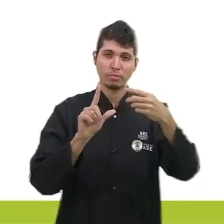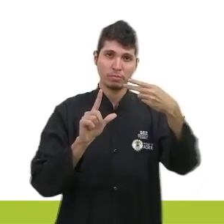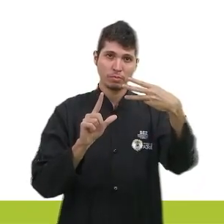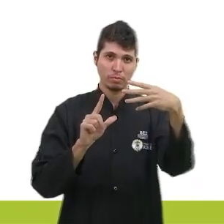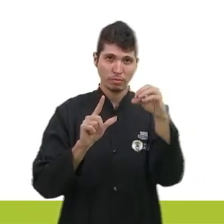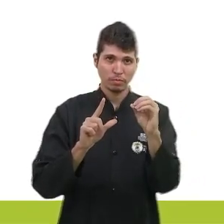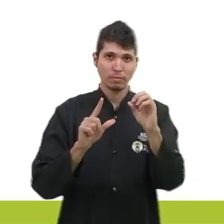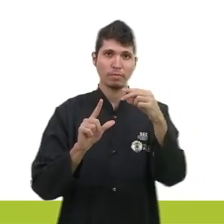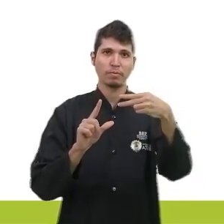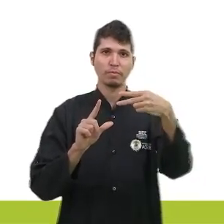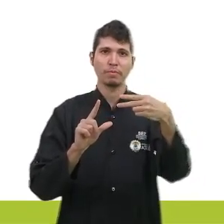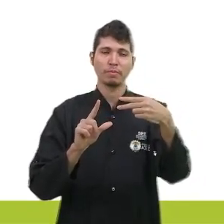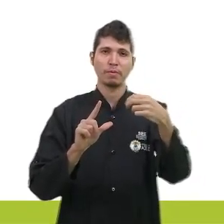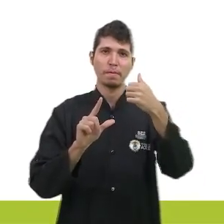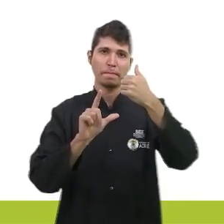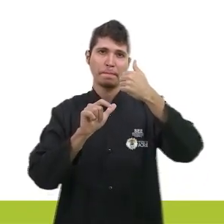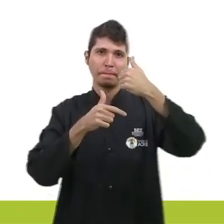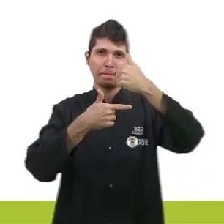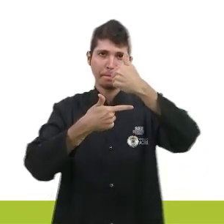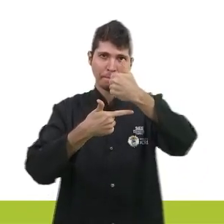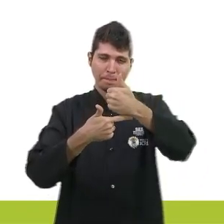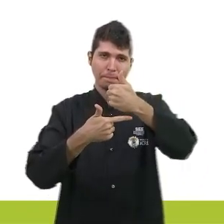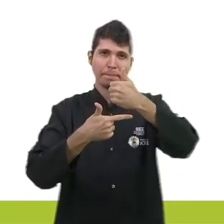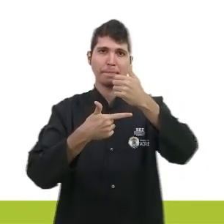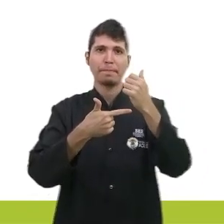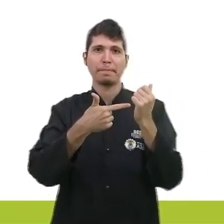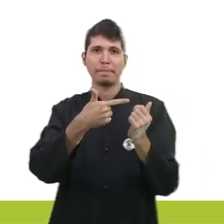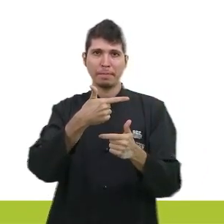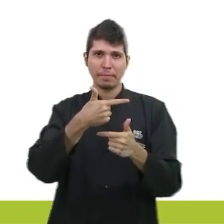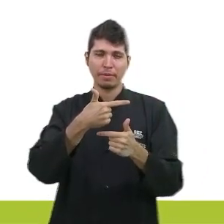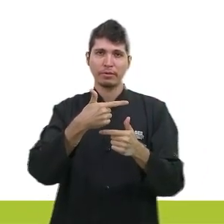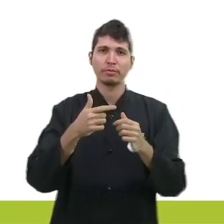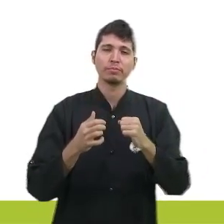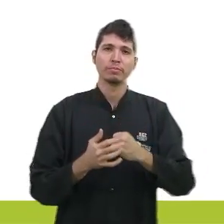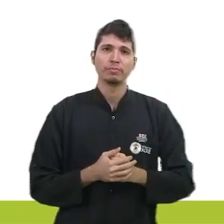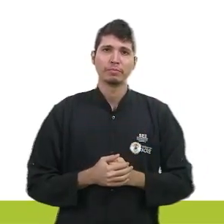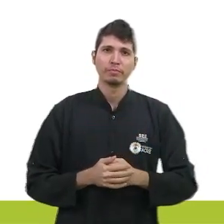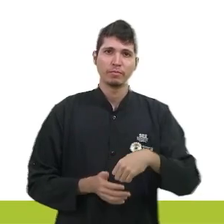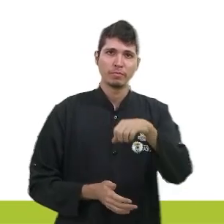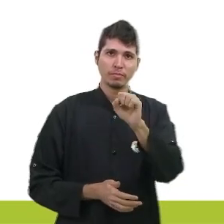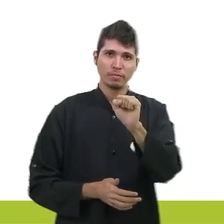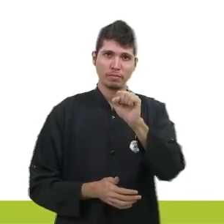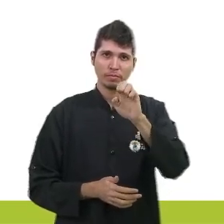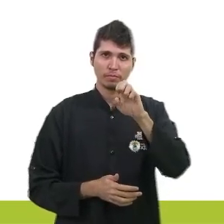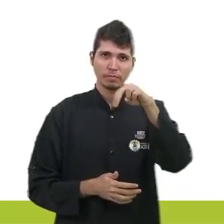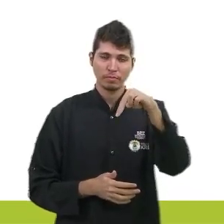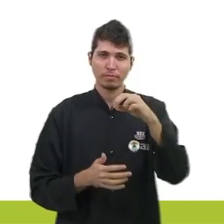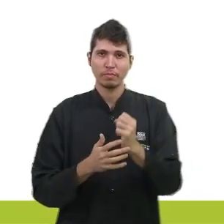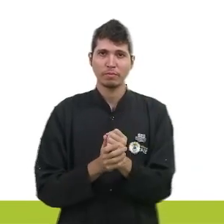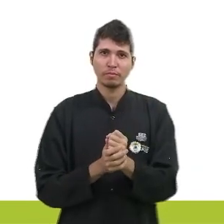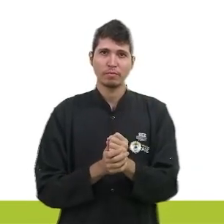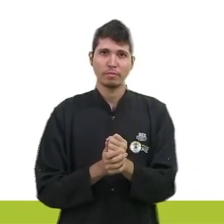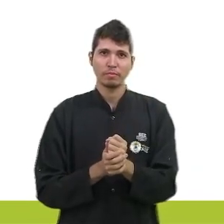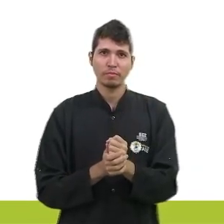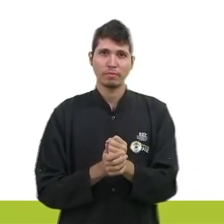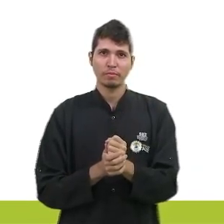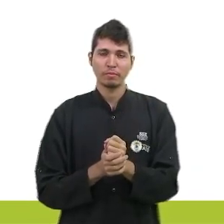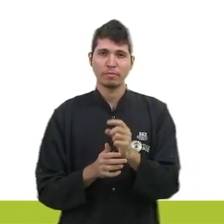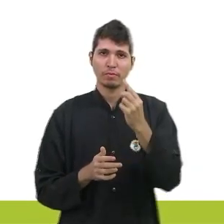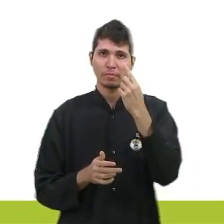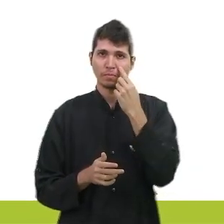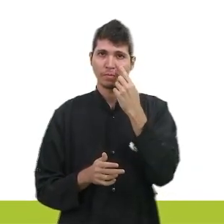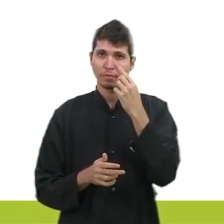meio. Se eu quiser o seno de 45 graus, eu venho aqui no ângulo de 45 graus, na coluna